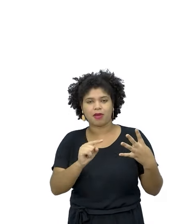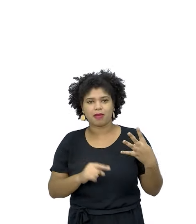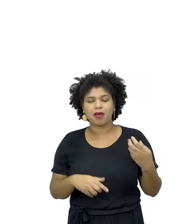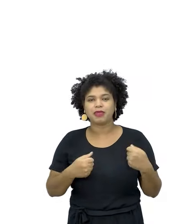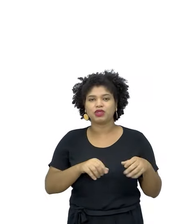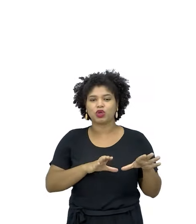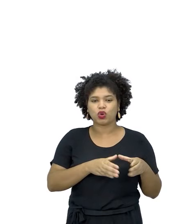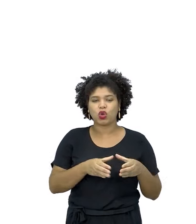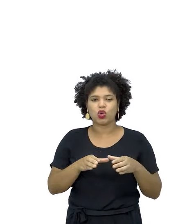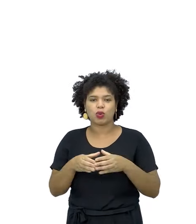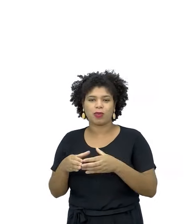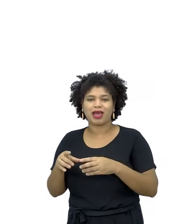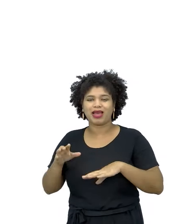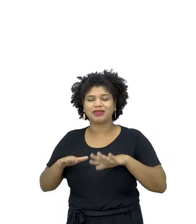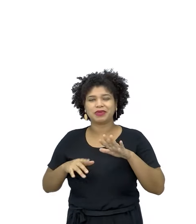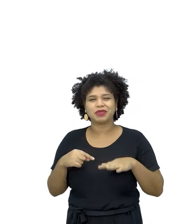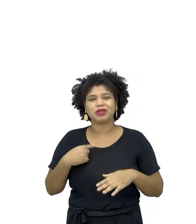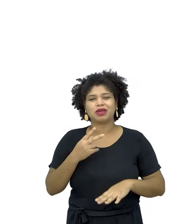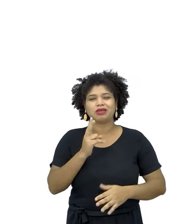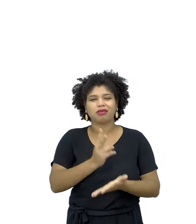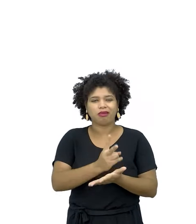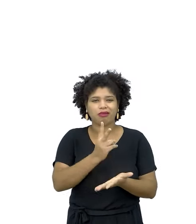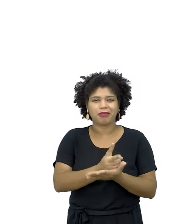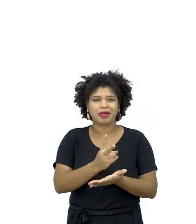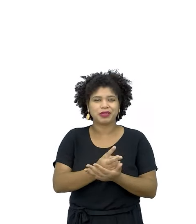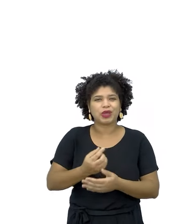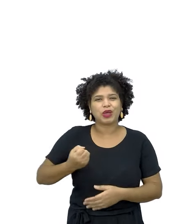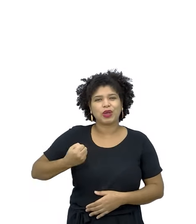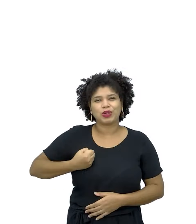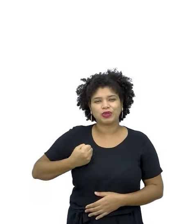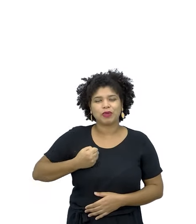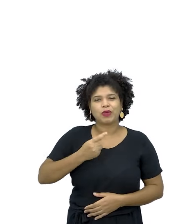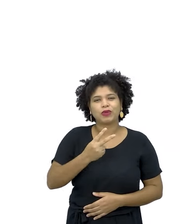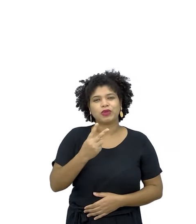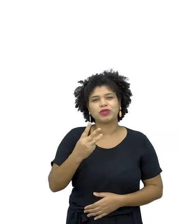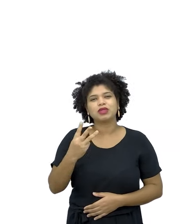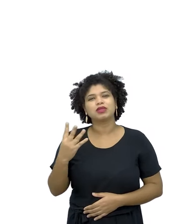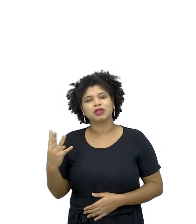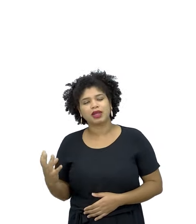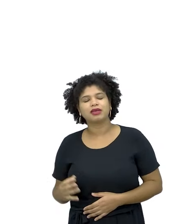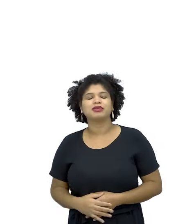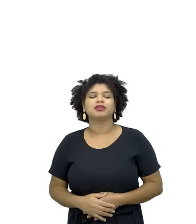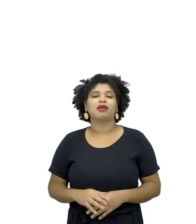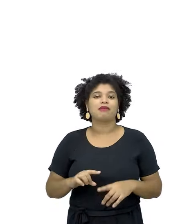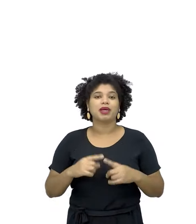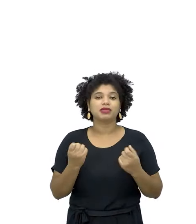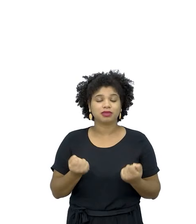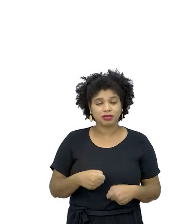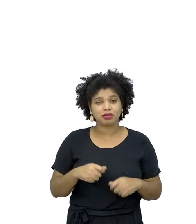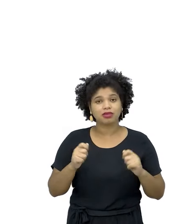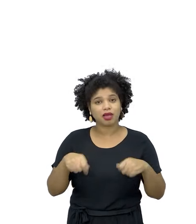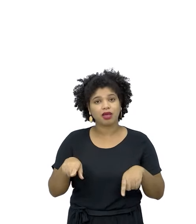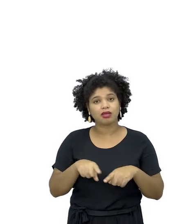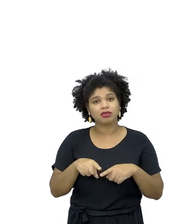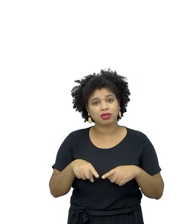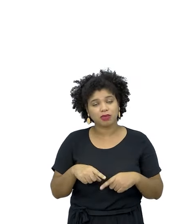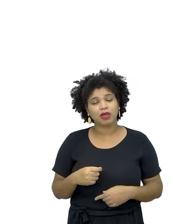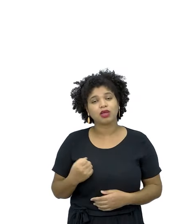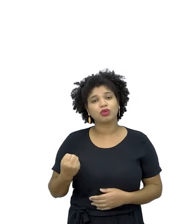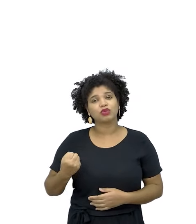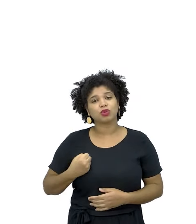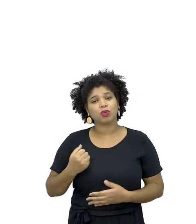muito preso muito dos números naturais e dos números inteiros. Esquecemos dos números racionais e dos